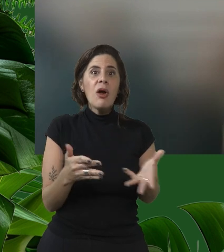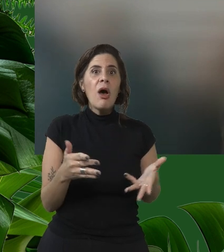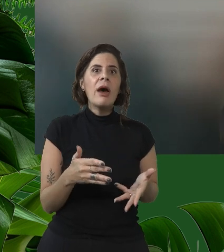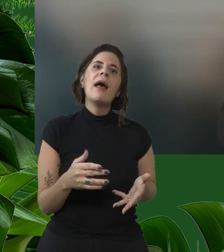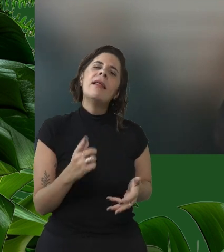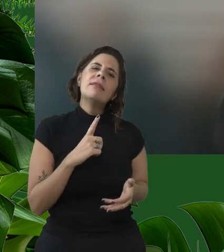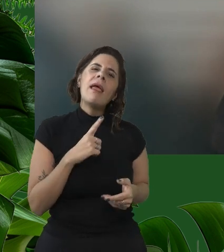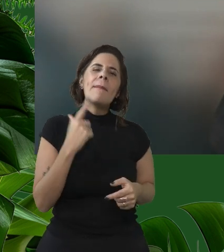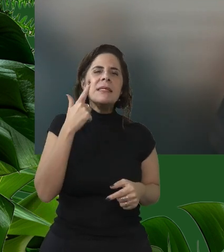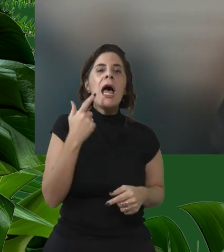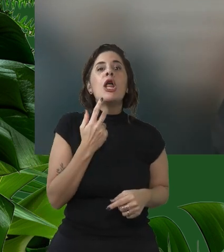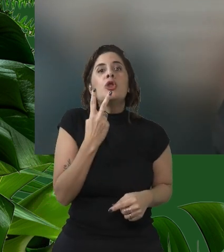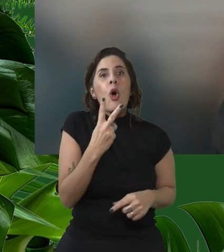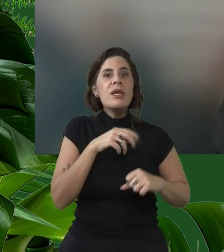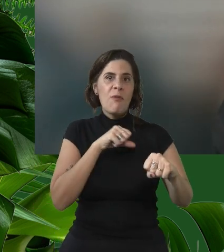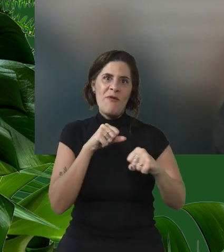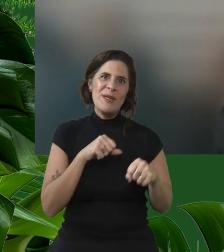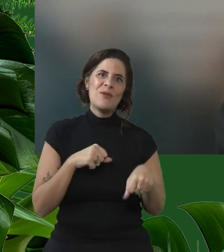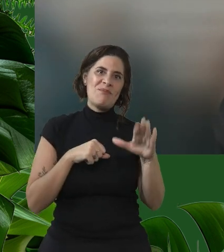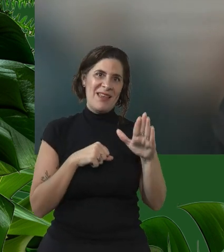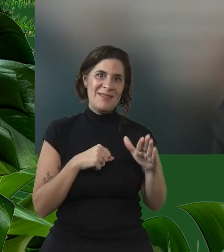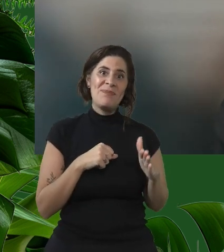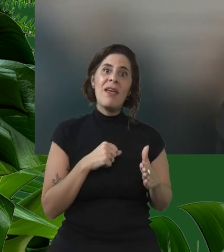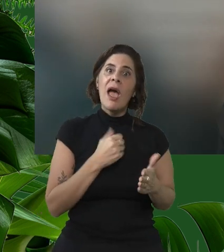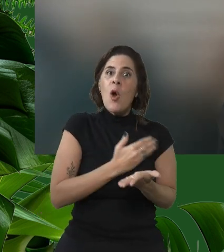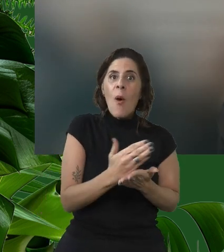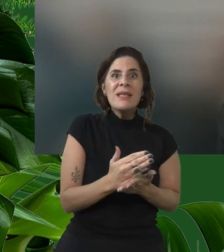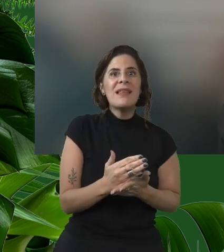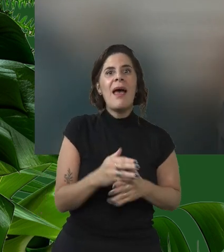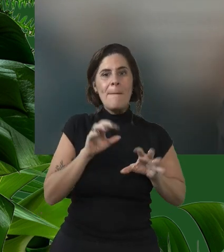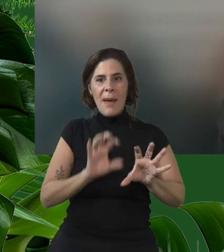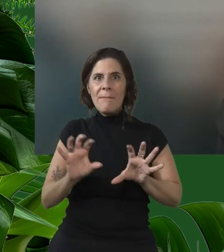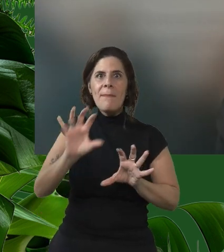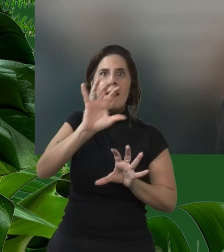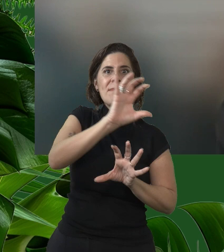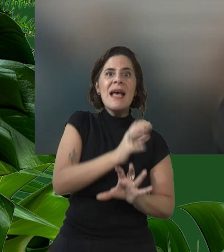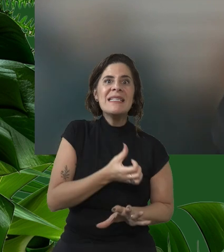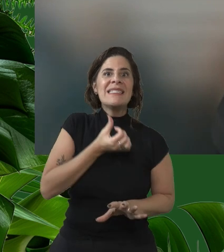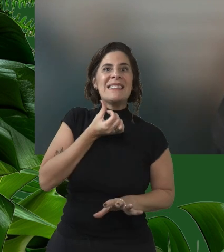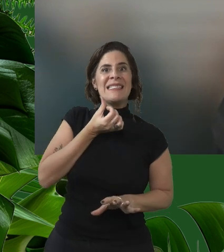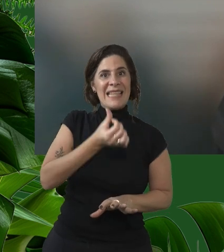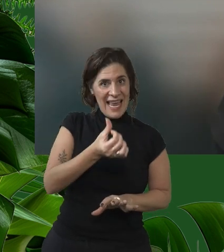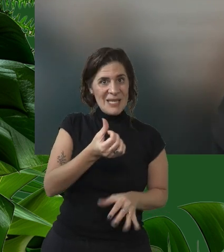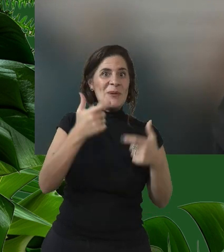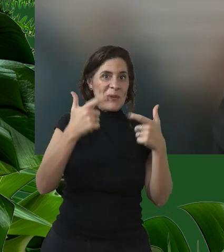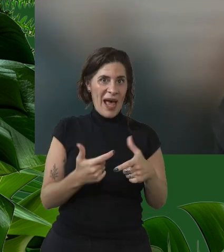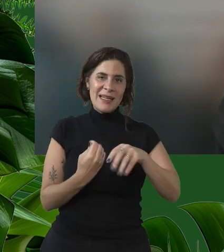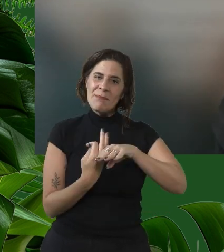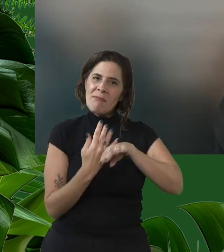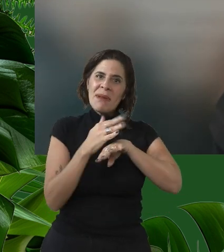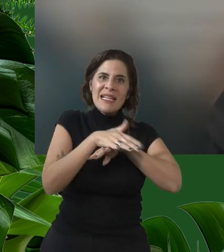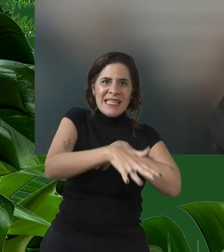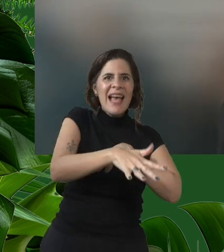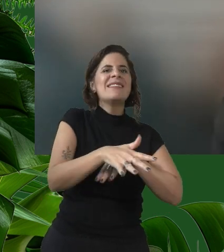dois movimentos Viva Água. Então, com isso, chegaríamos em 6 mananciais estratégicos do Brasil, contando com articulações locais